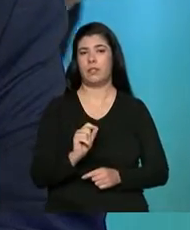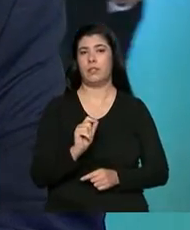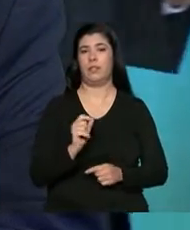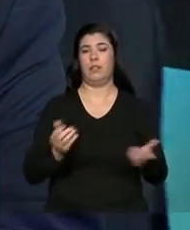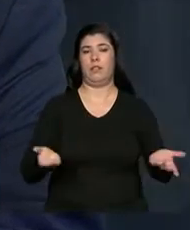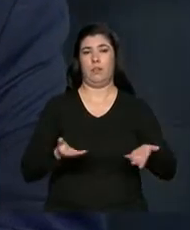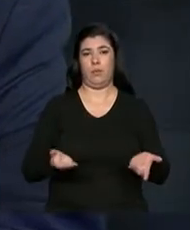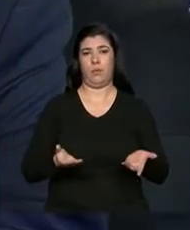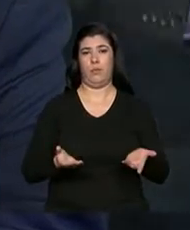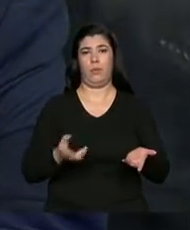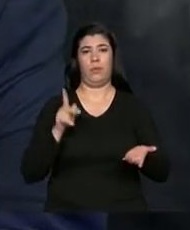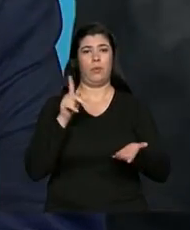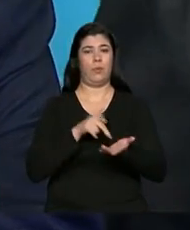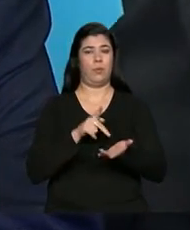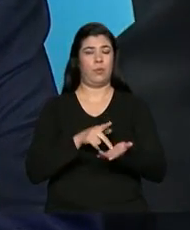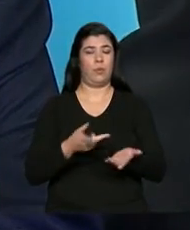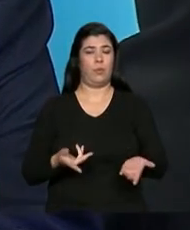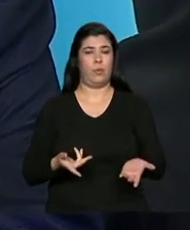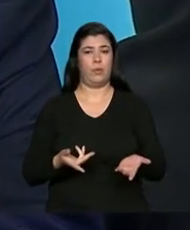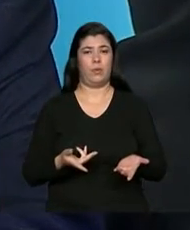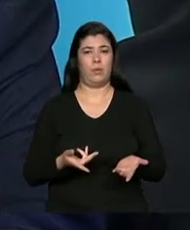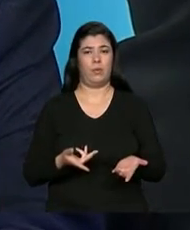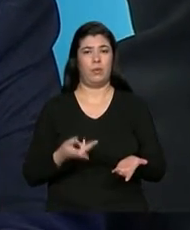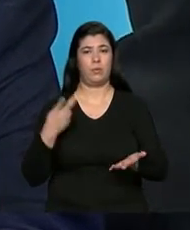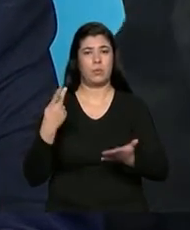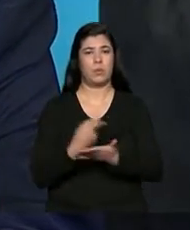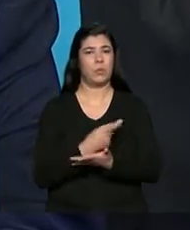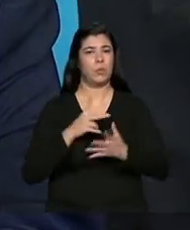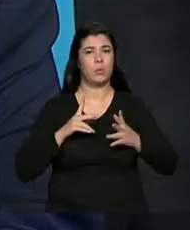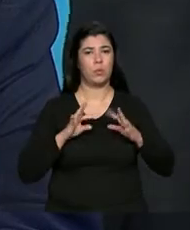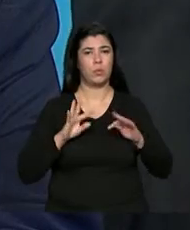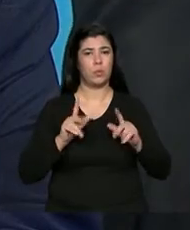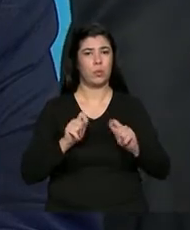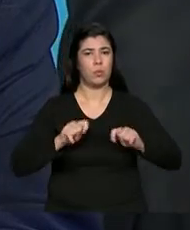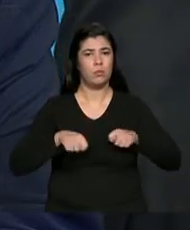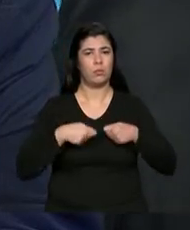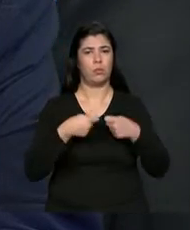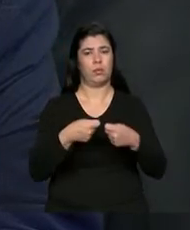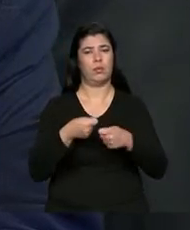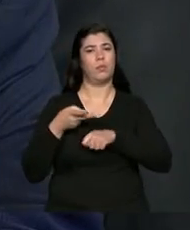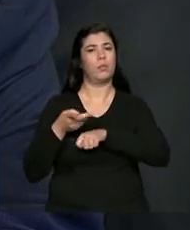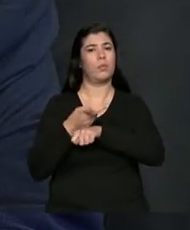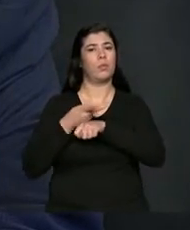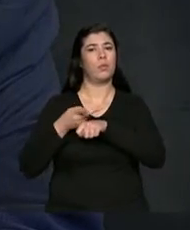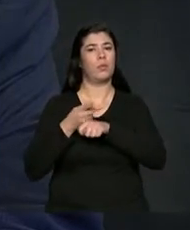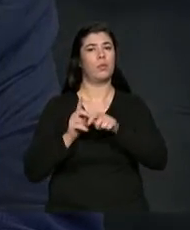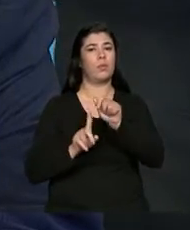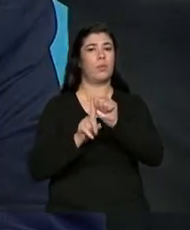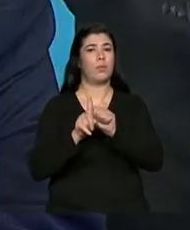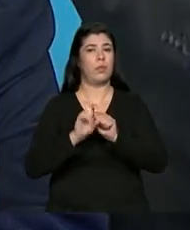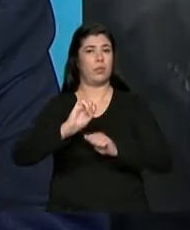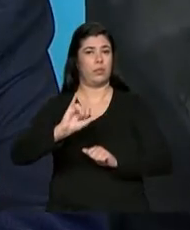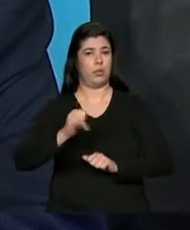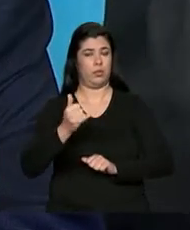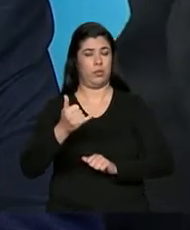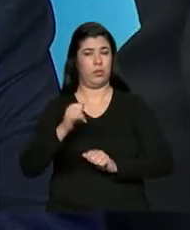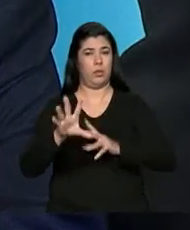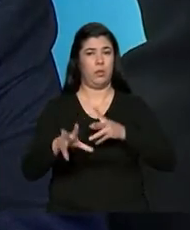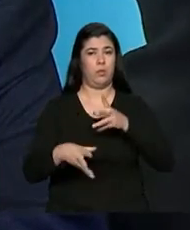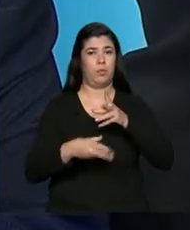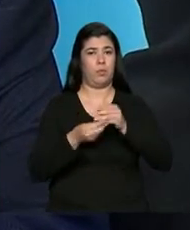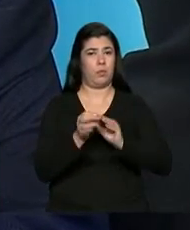no momento todo o esforço que buscamos desde o início de janeiro de recomposição